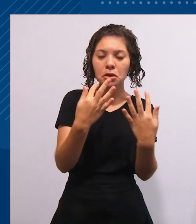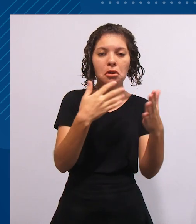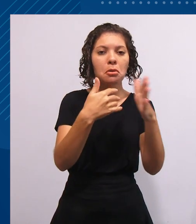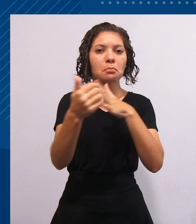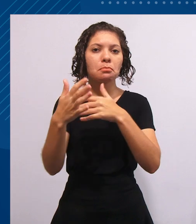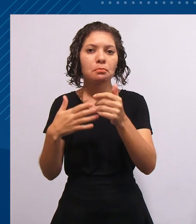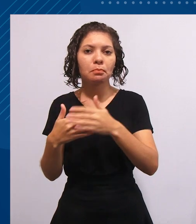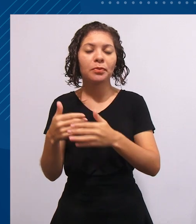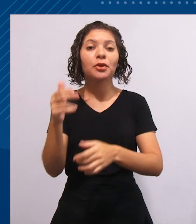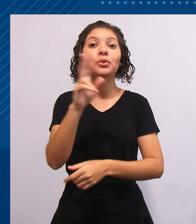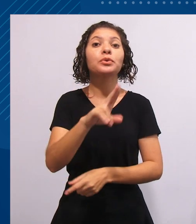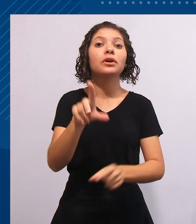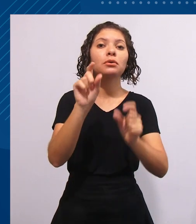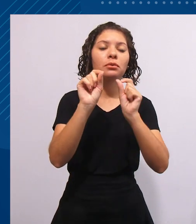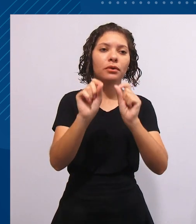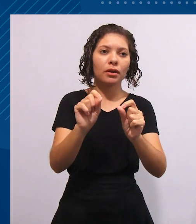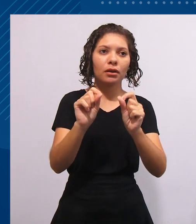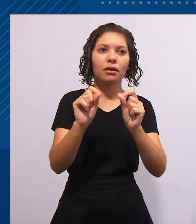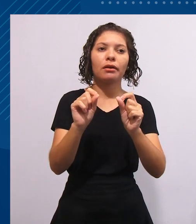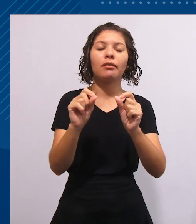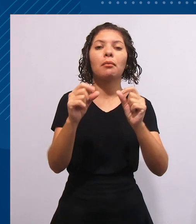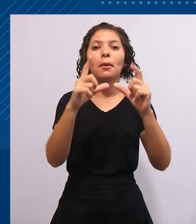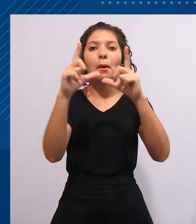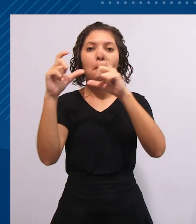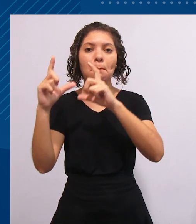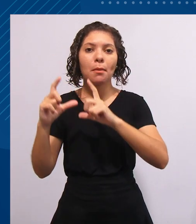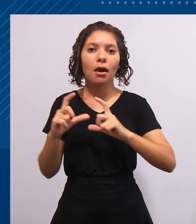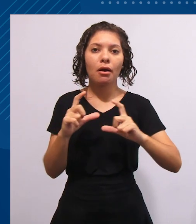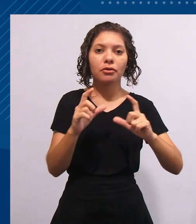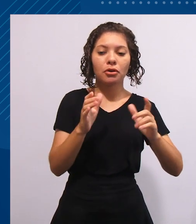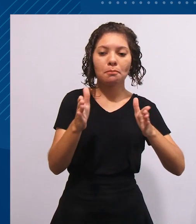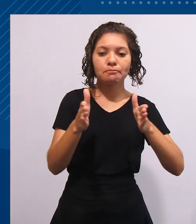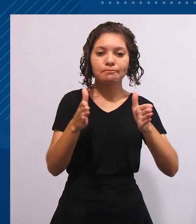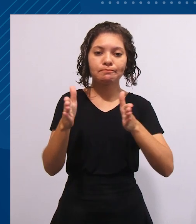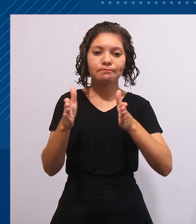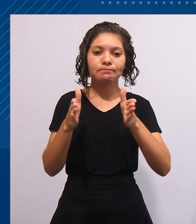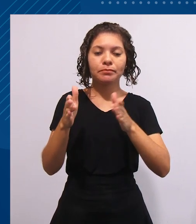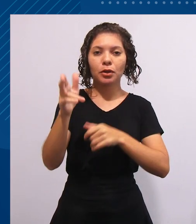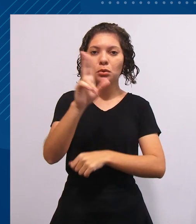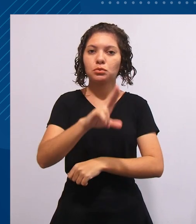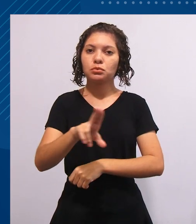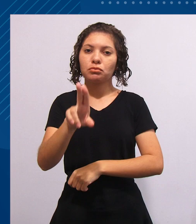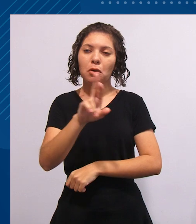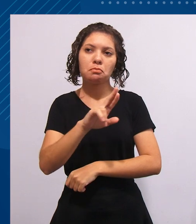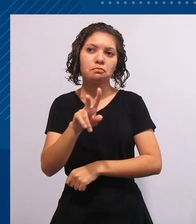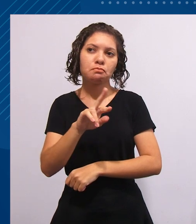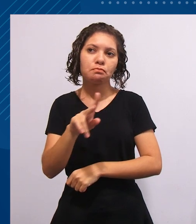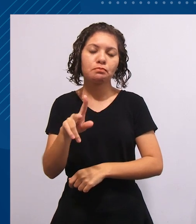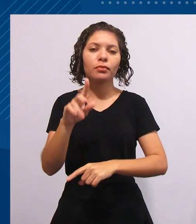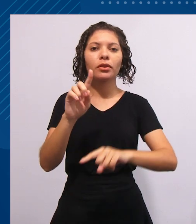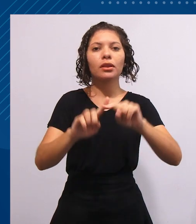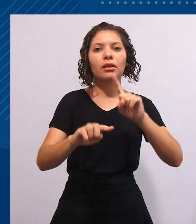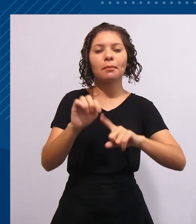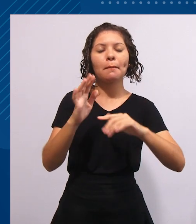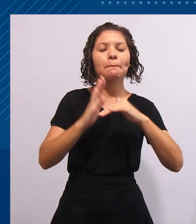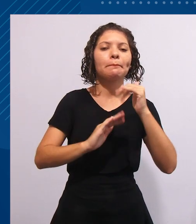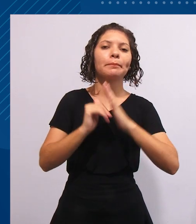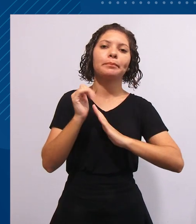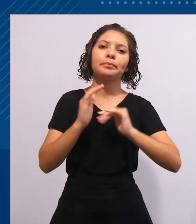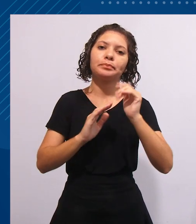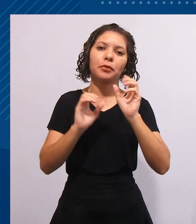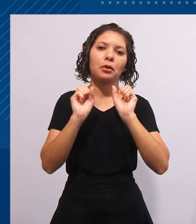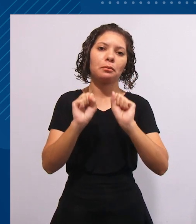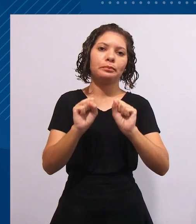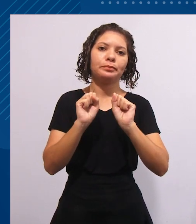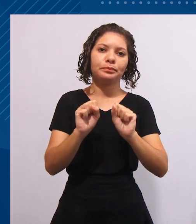desse período não é então assim utilizando ou não eh os equipamentos não é então aí eu acho que vai depender muito de cada